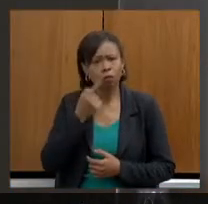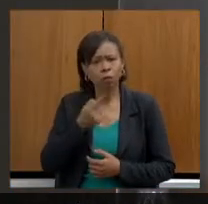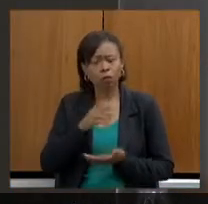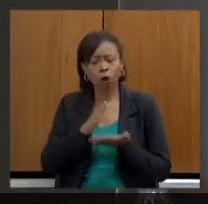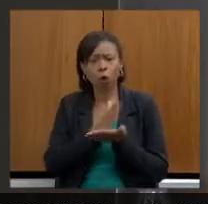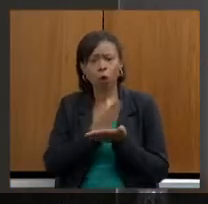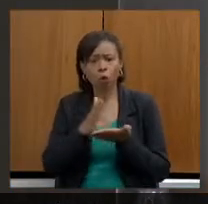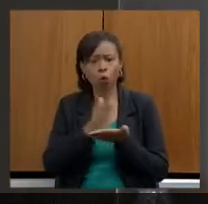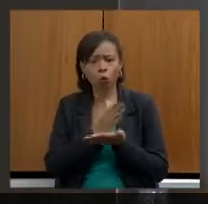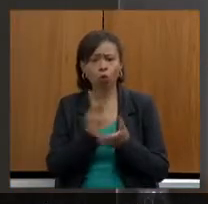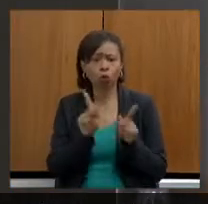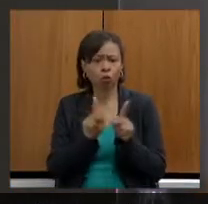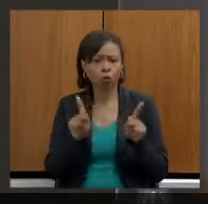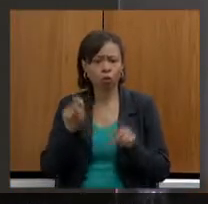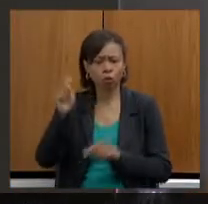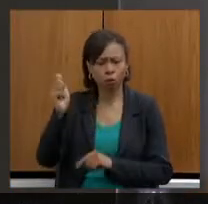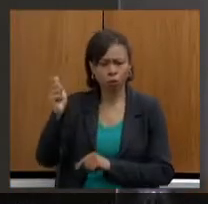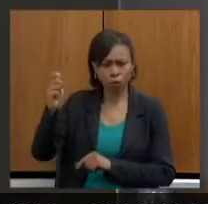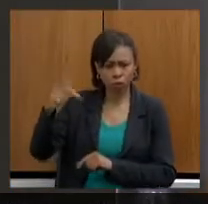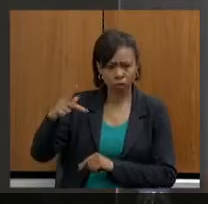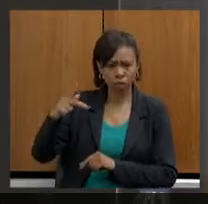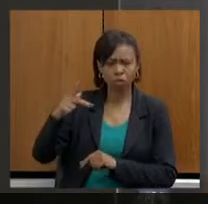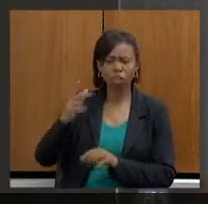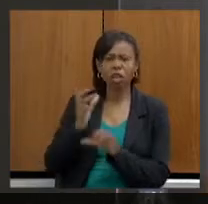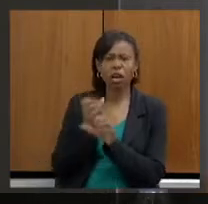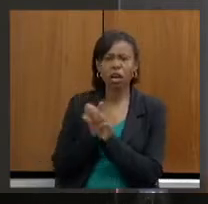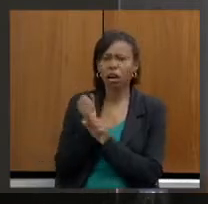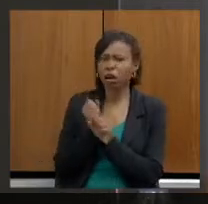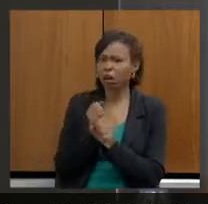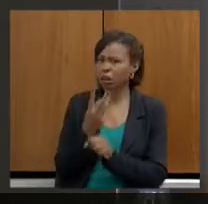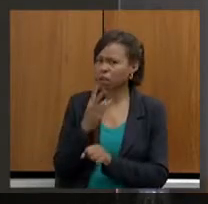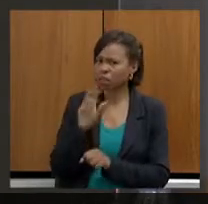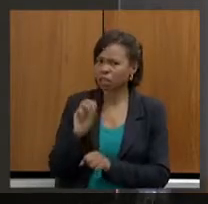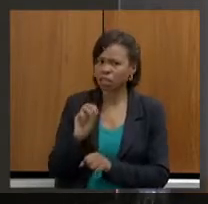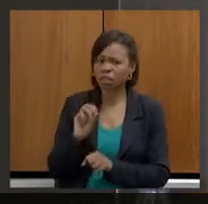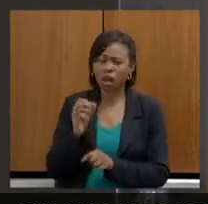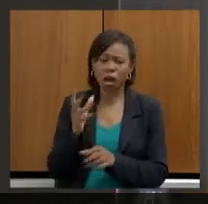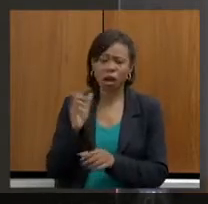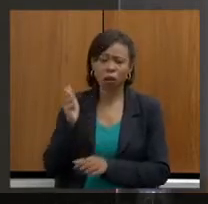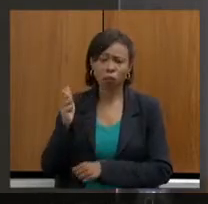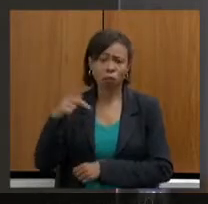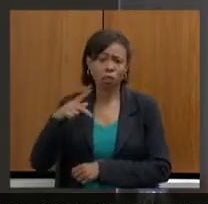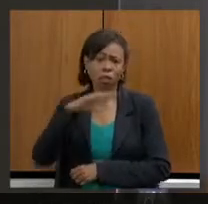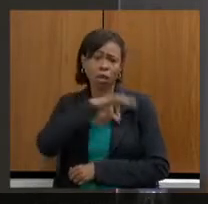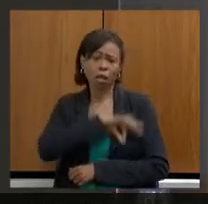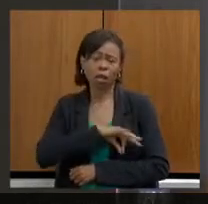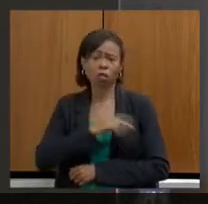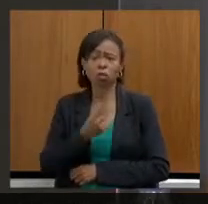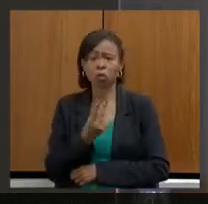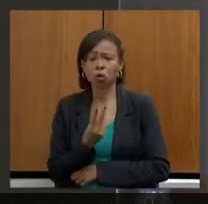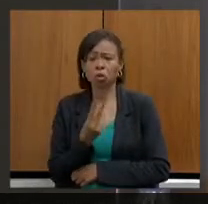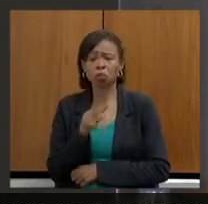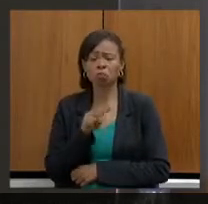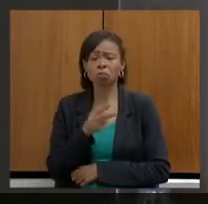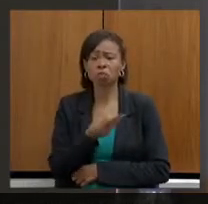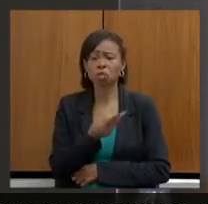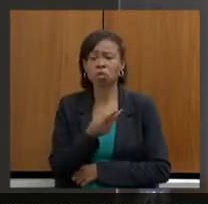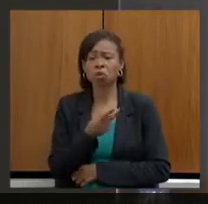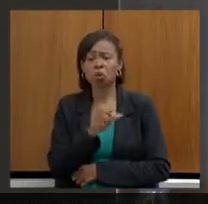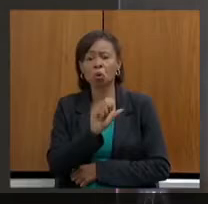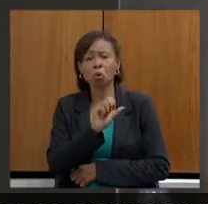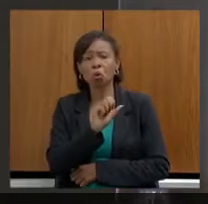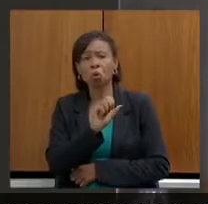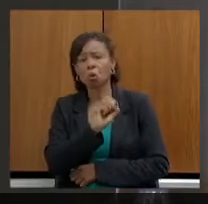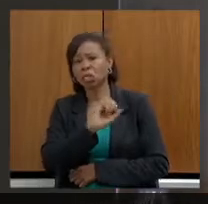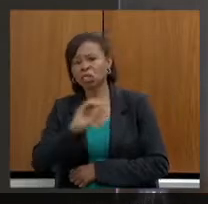aposentando o depois de 30 anos com 2.700 reais de salário né sendo que há uma